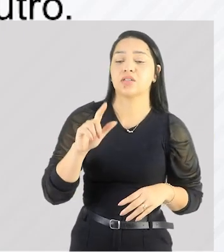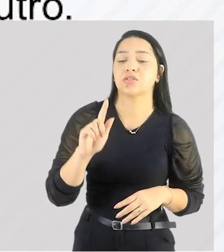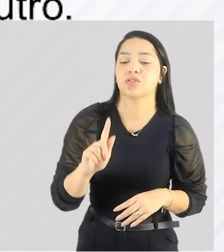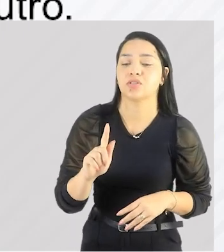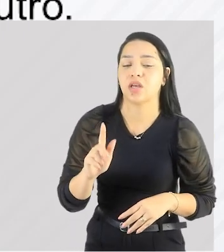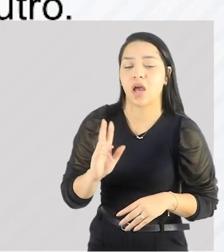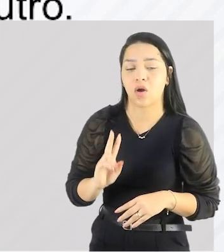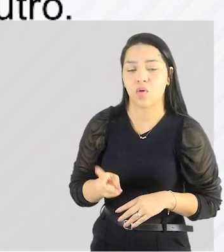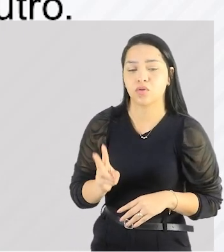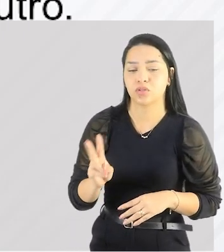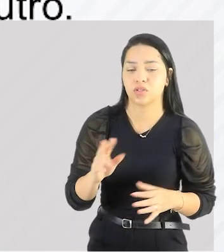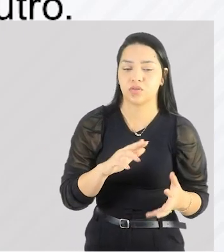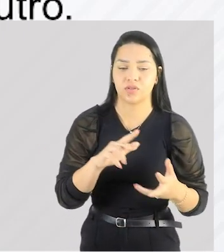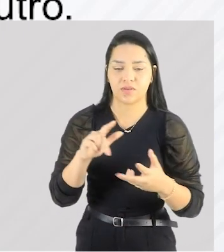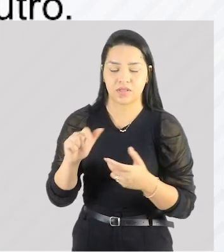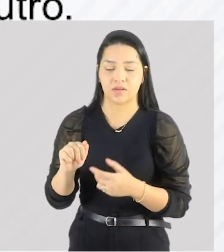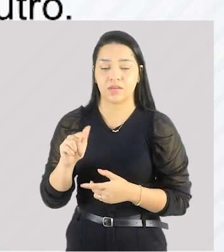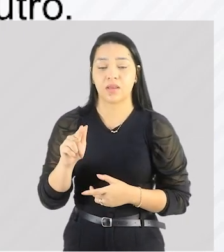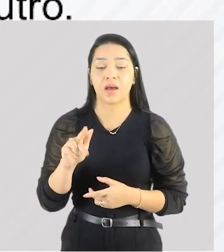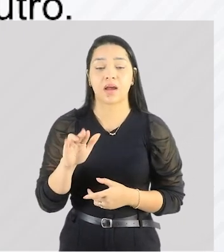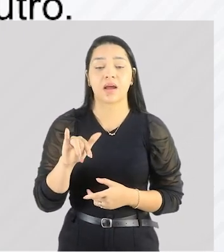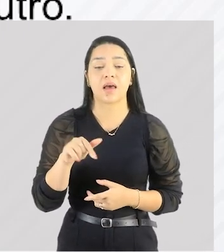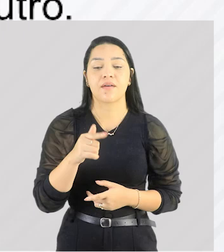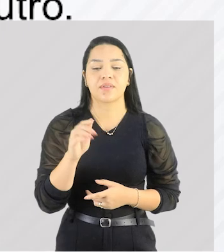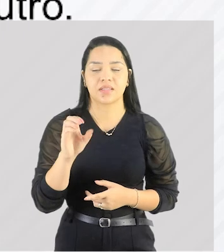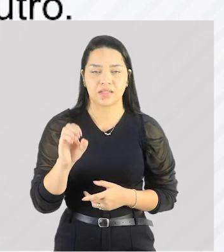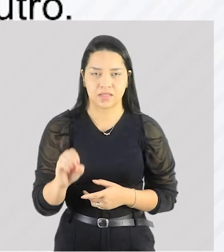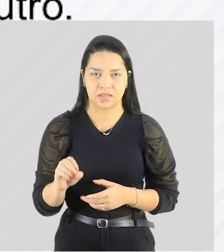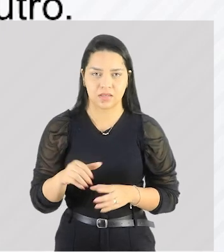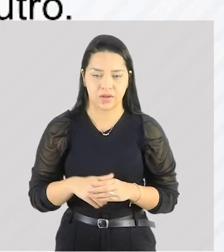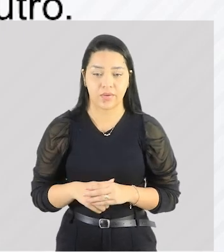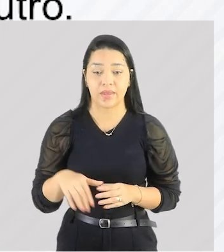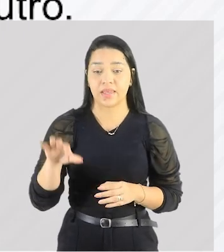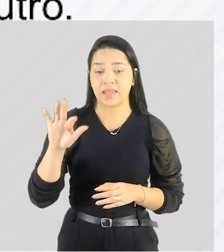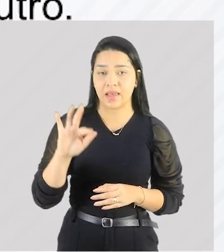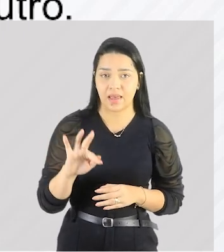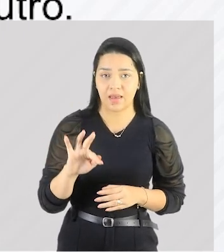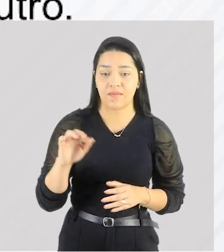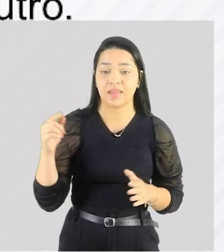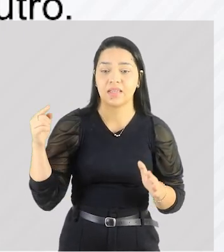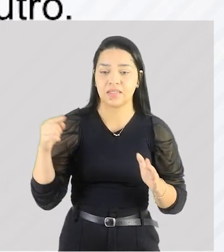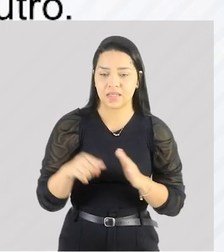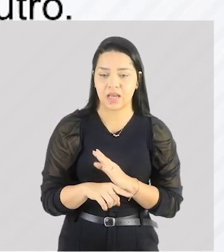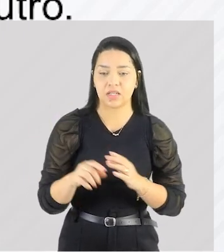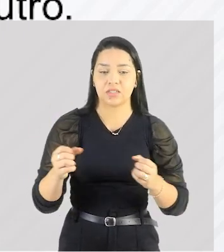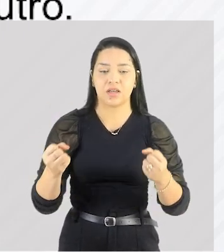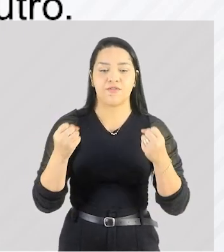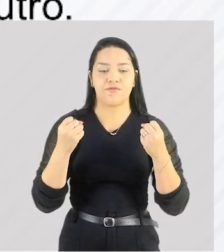F igual a G